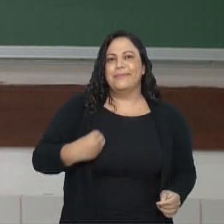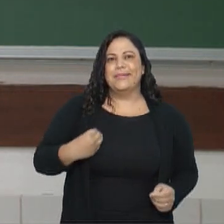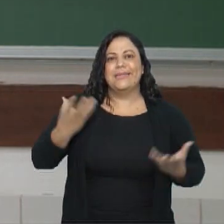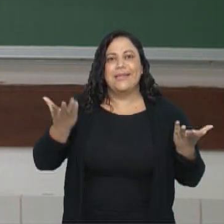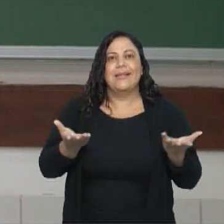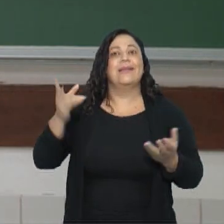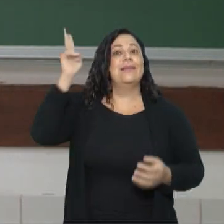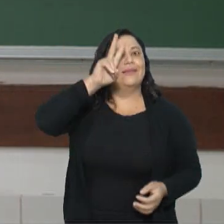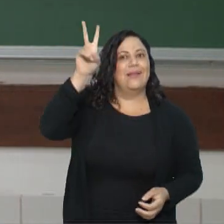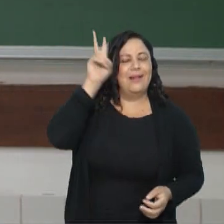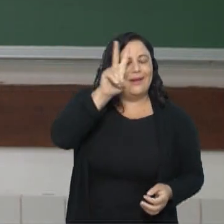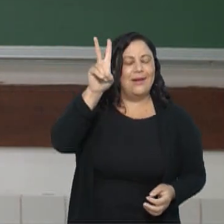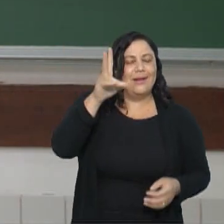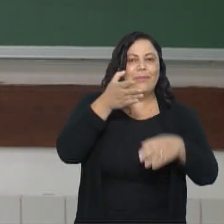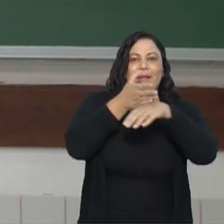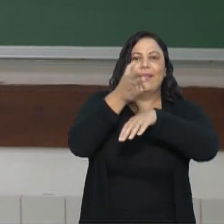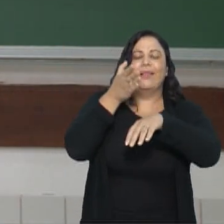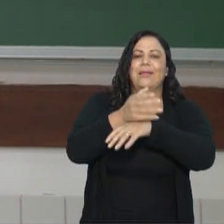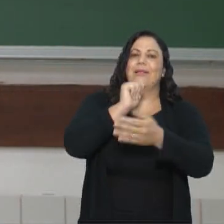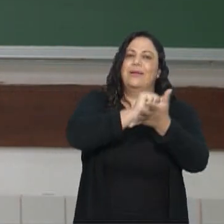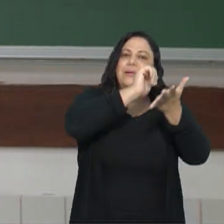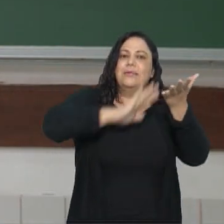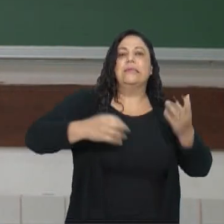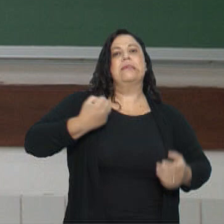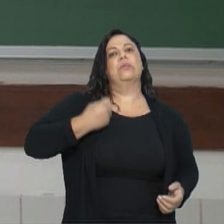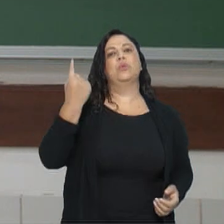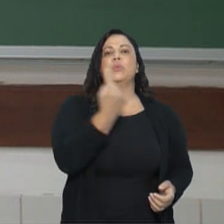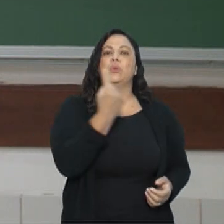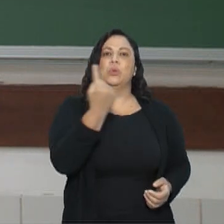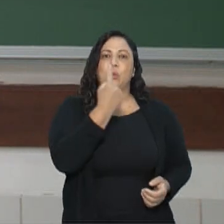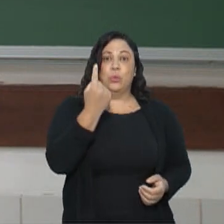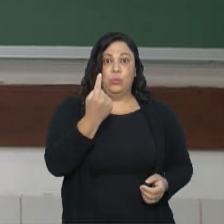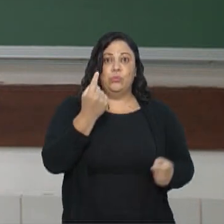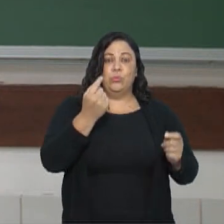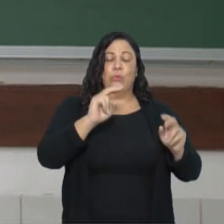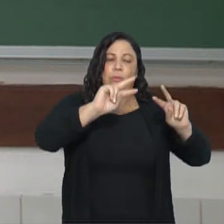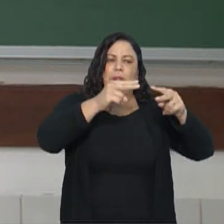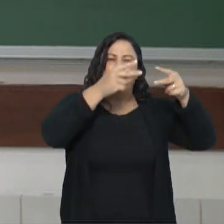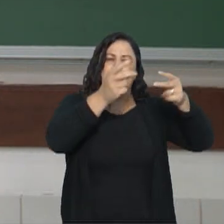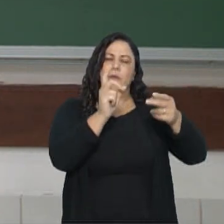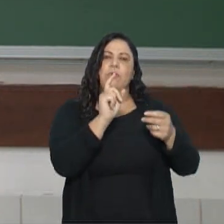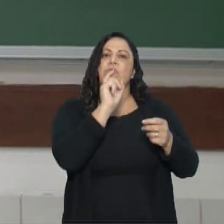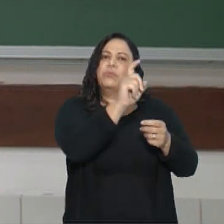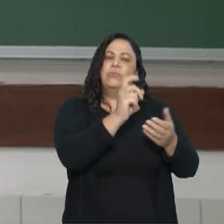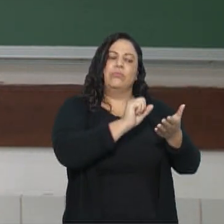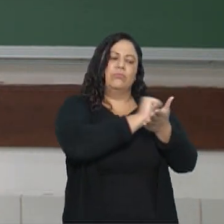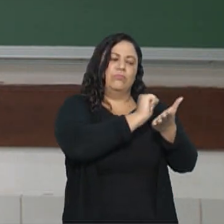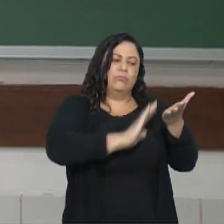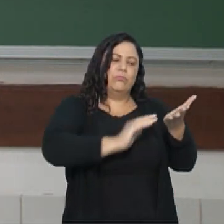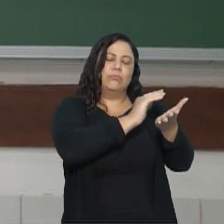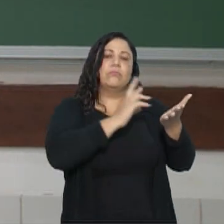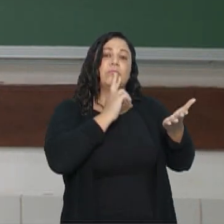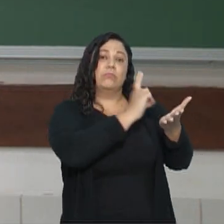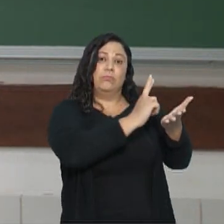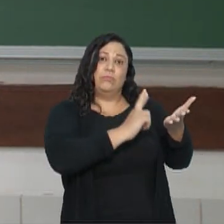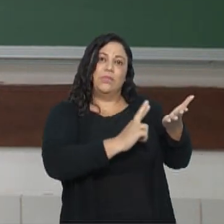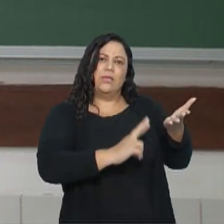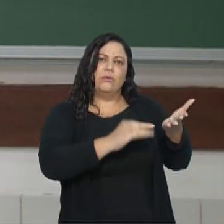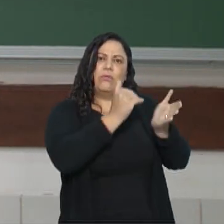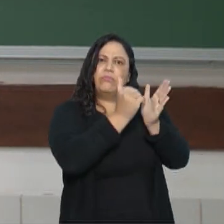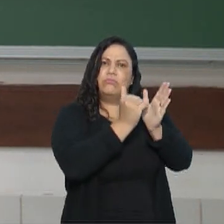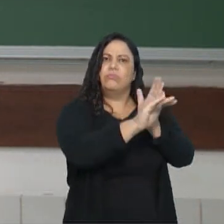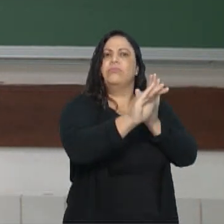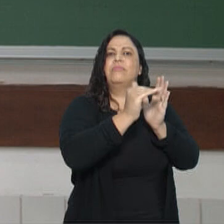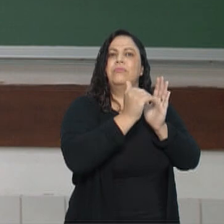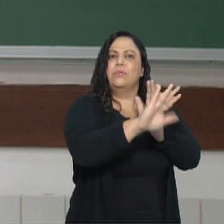Lembra, entra na atividade número 1, que é a atividade obrigatória, resolve a atividade e envia. Ao enviar